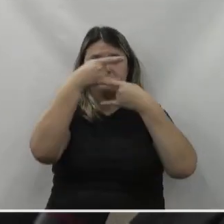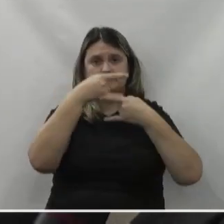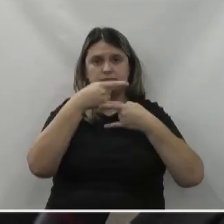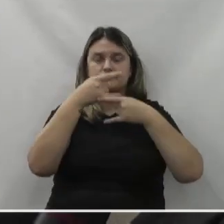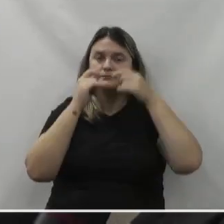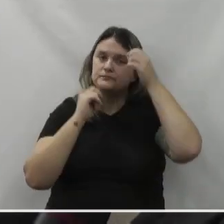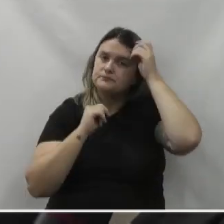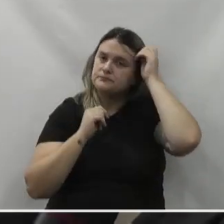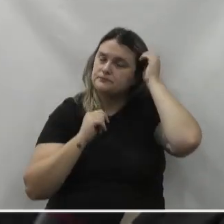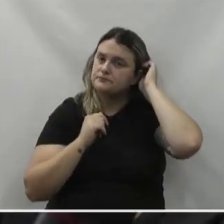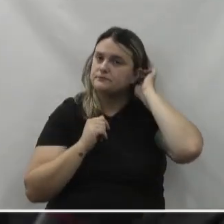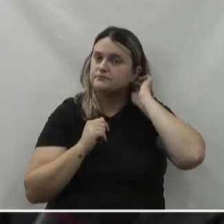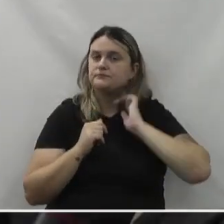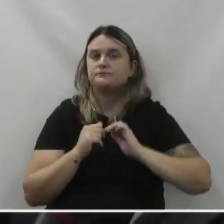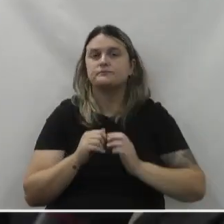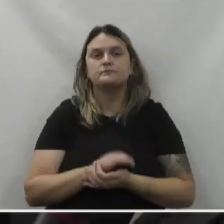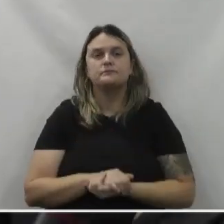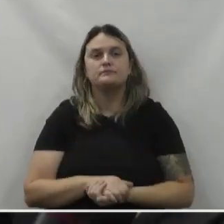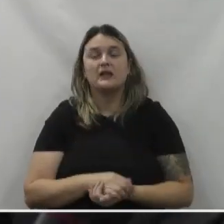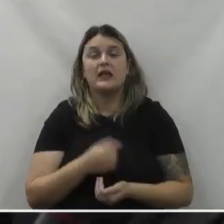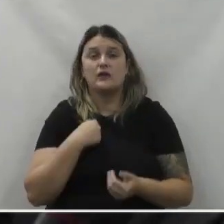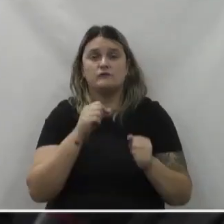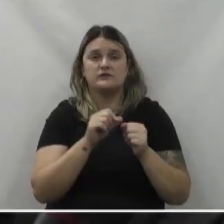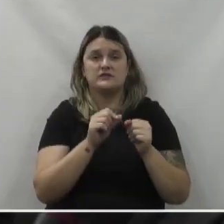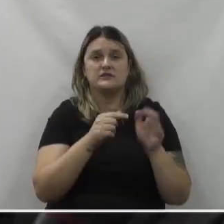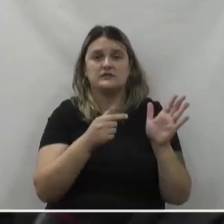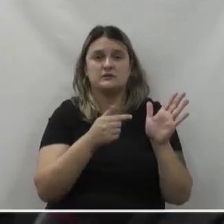pela internet. Proponho esse requerimento.